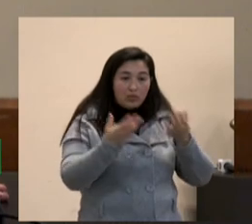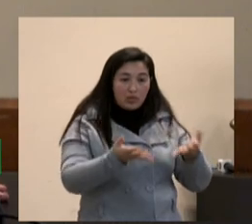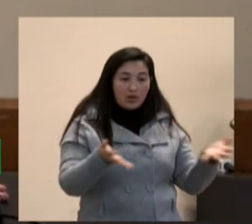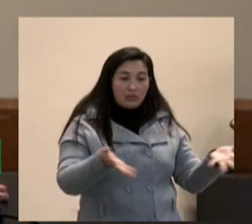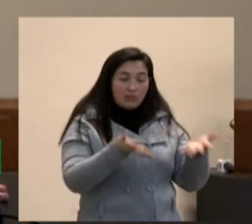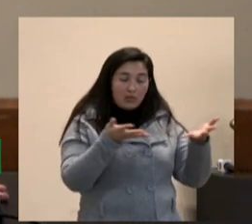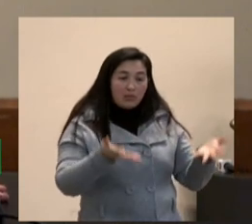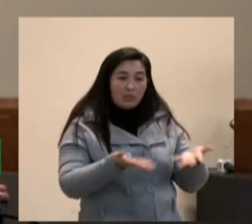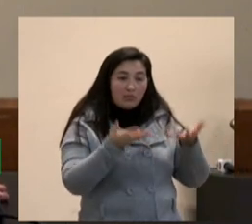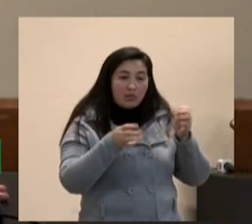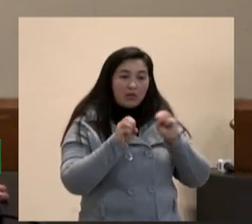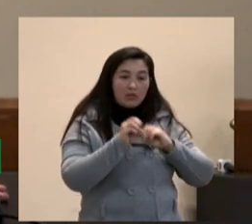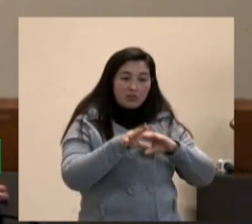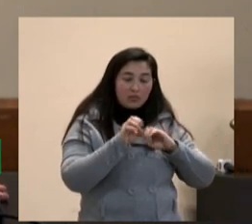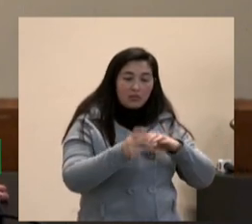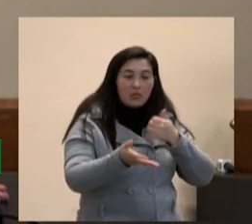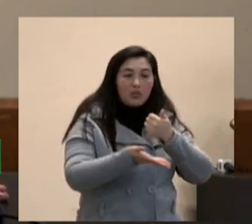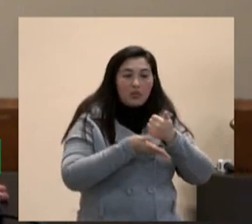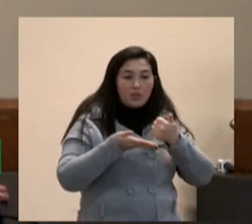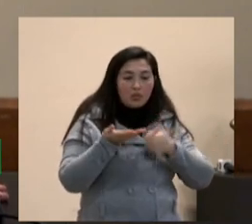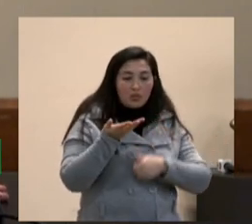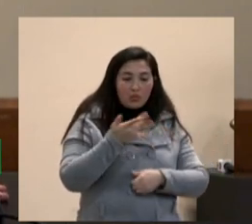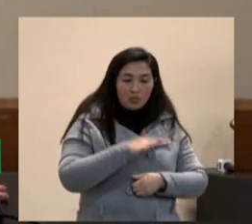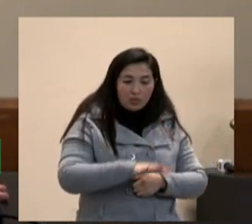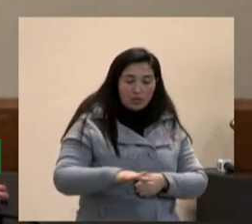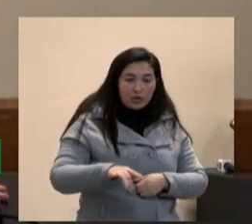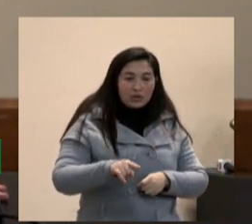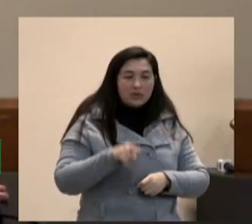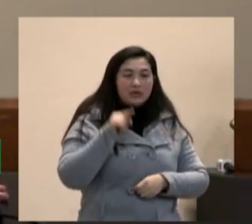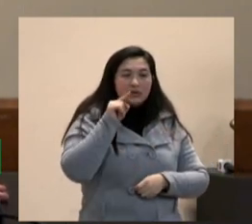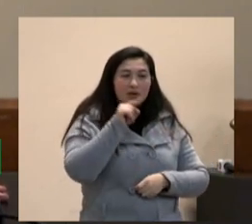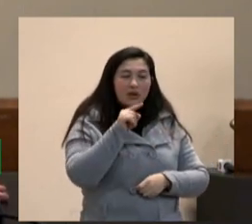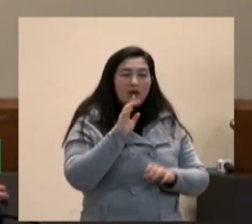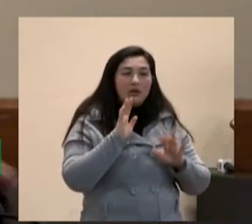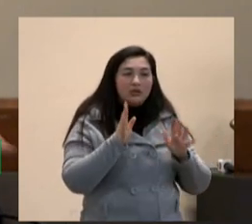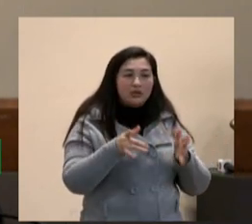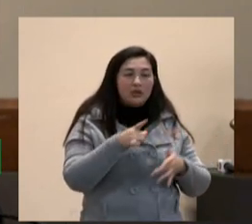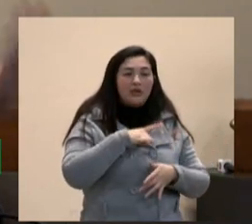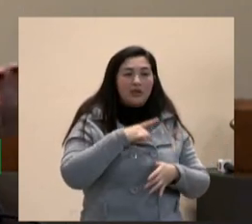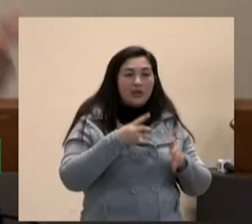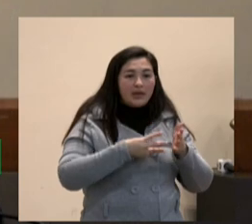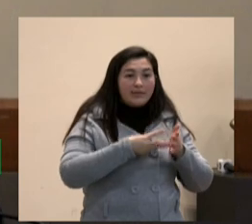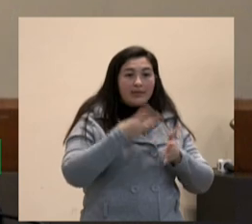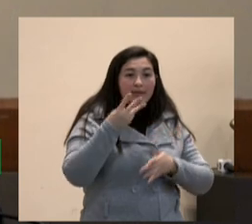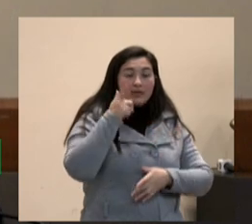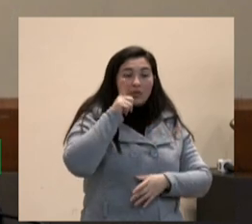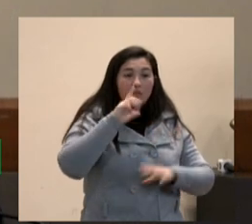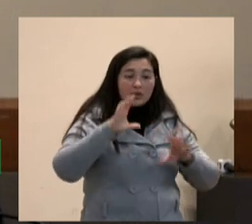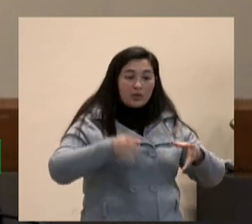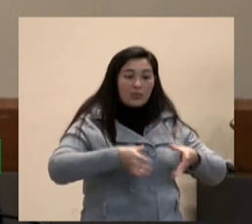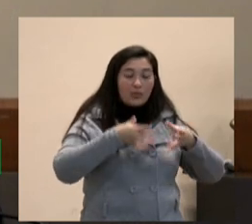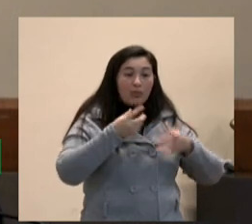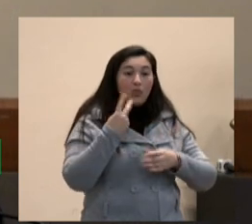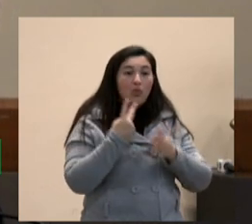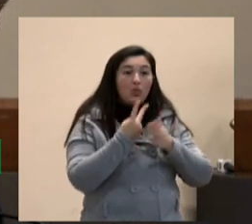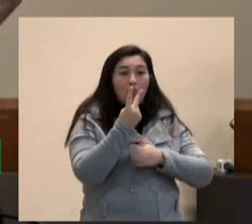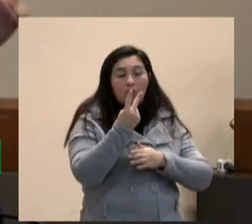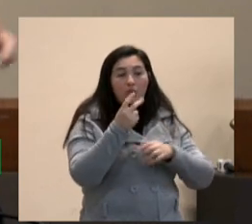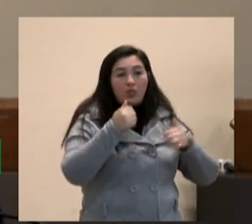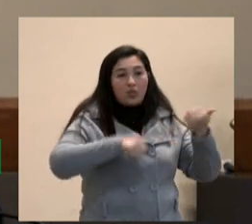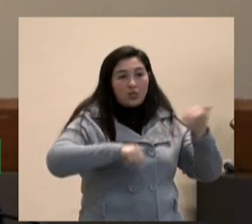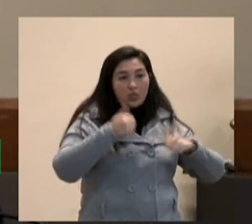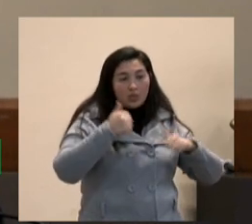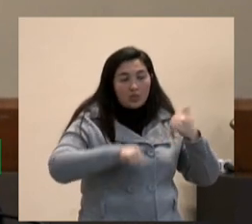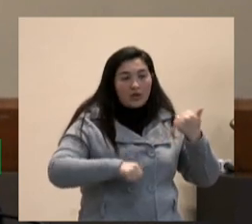né, que tem sido feita pelo INEP, já vai para a sua terceira edição, já foram duas avaliações, né, dessa